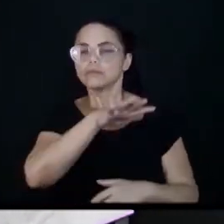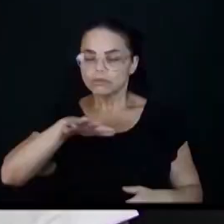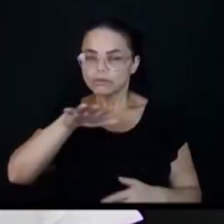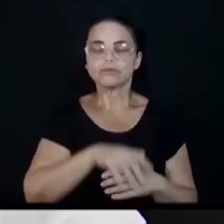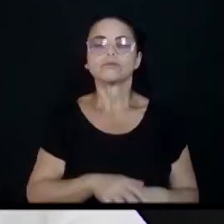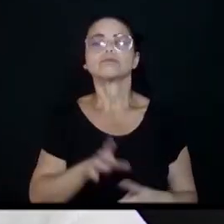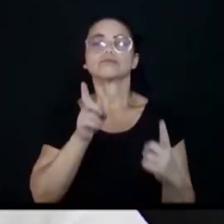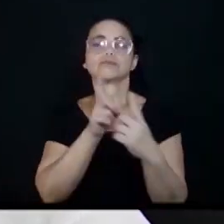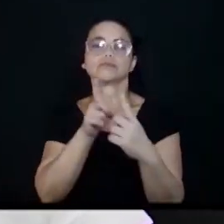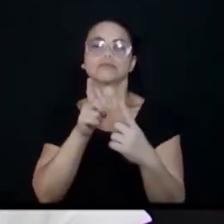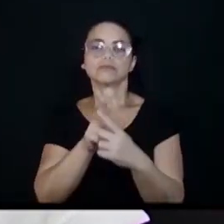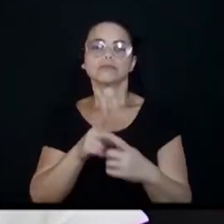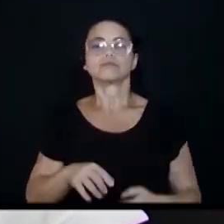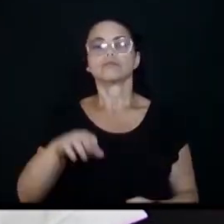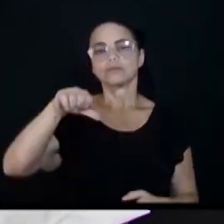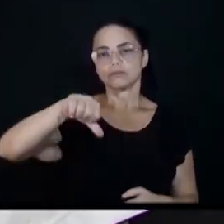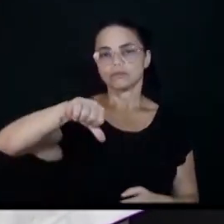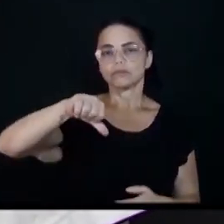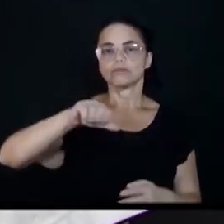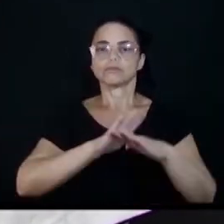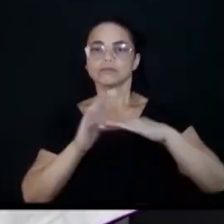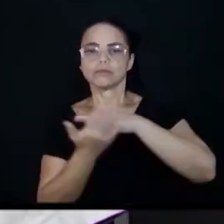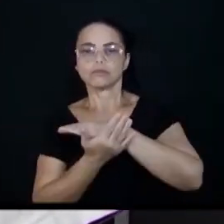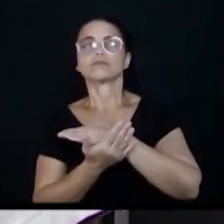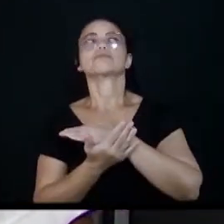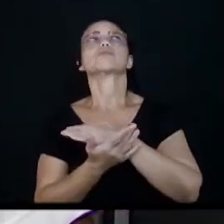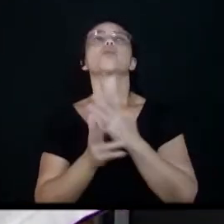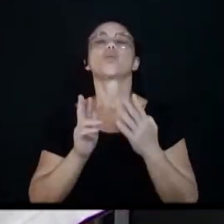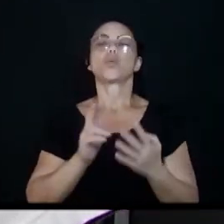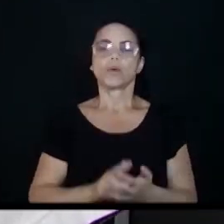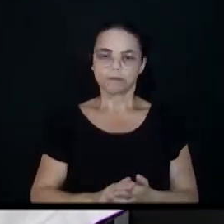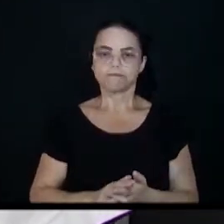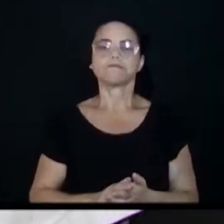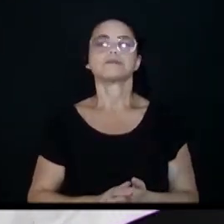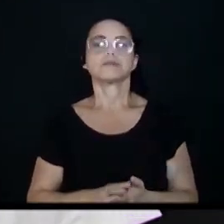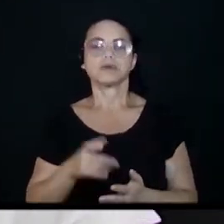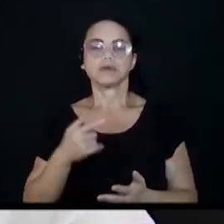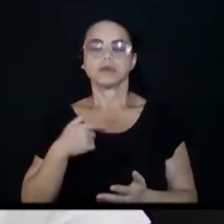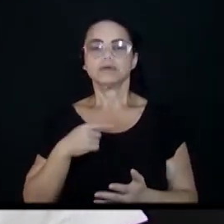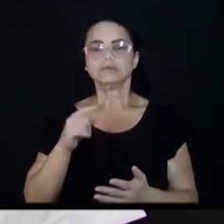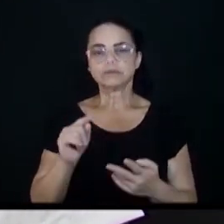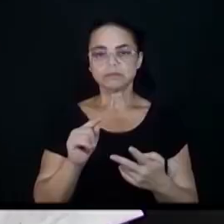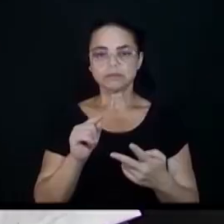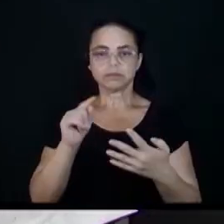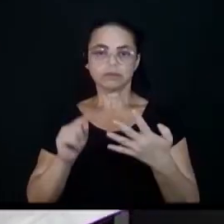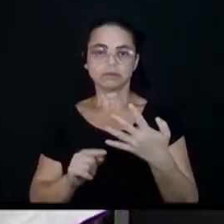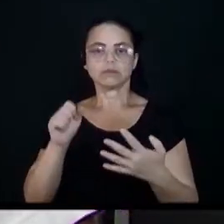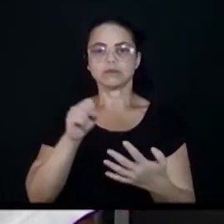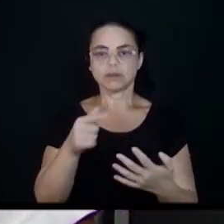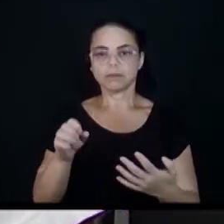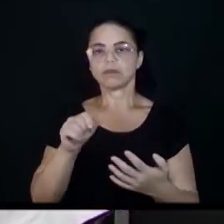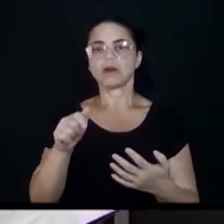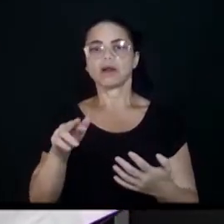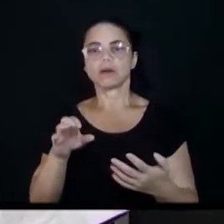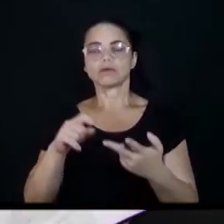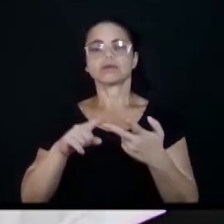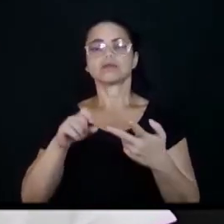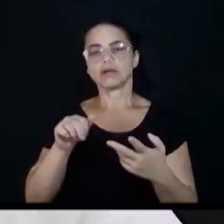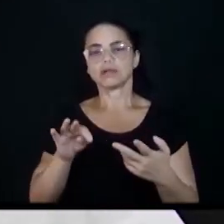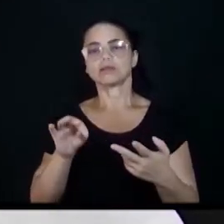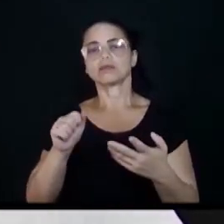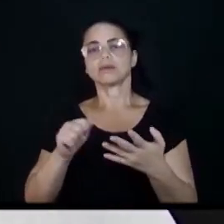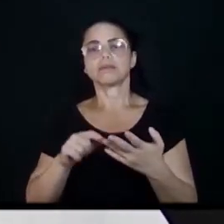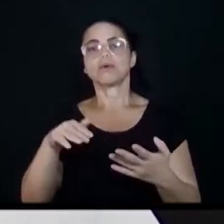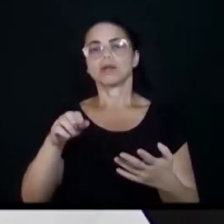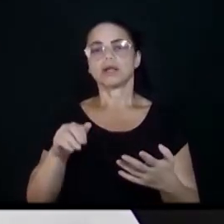de 9 bairros, são muitos bairros, vou citar alguns que são São Marcos, Santa Mônica, CDHU, tem o